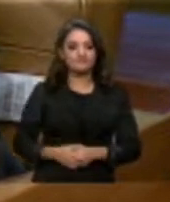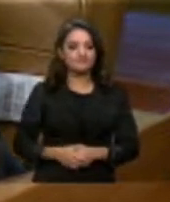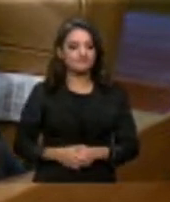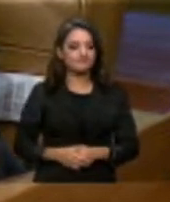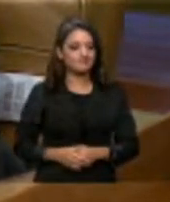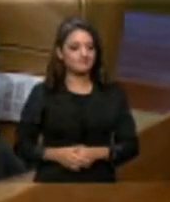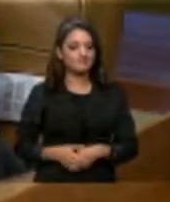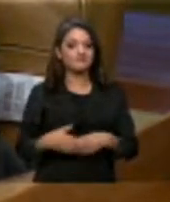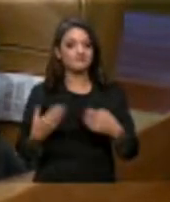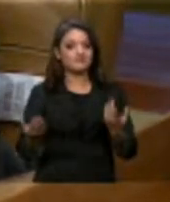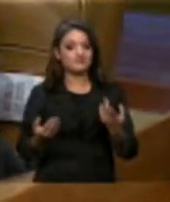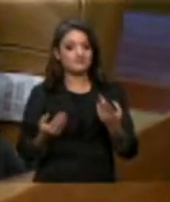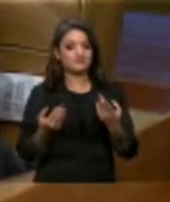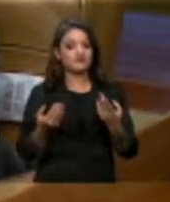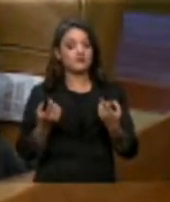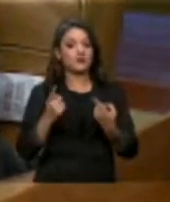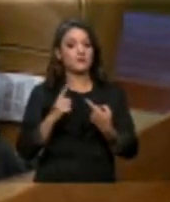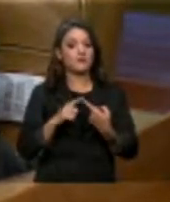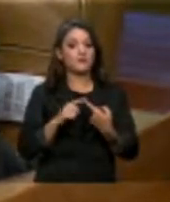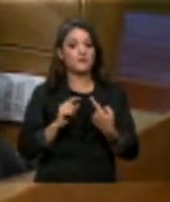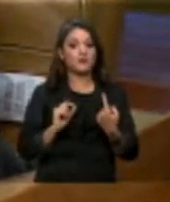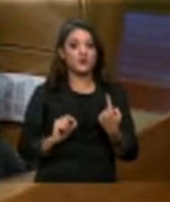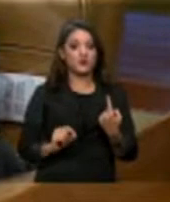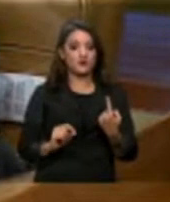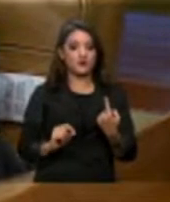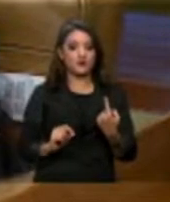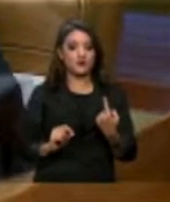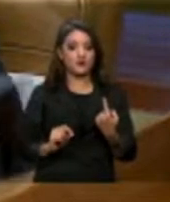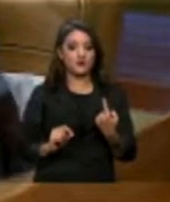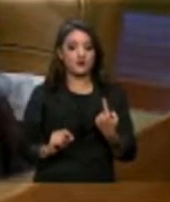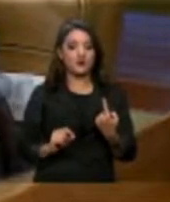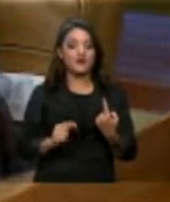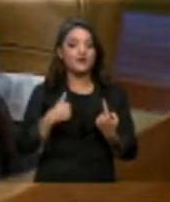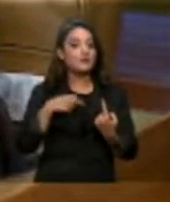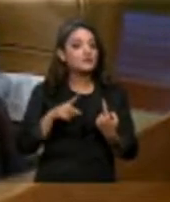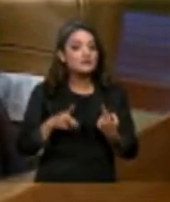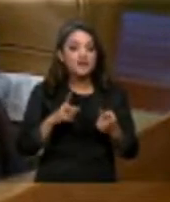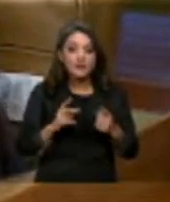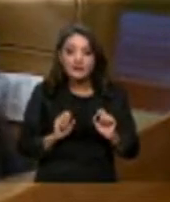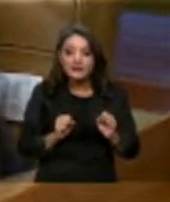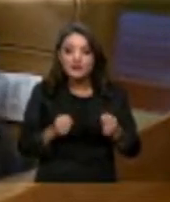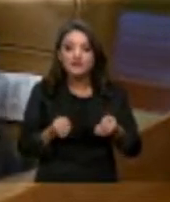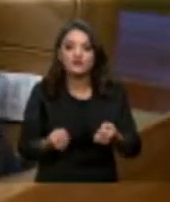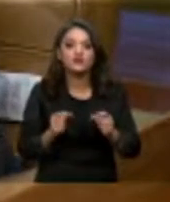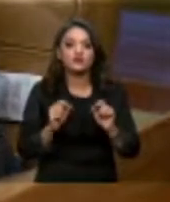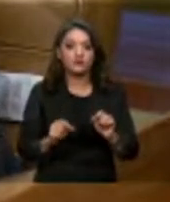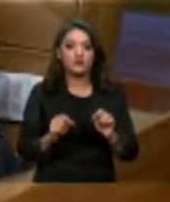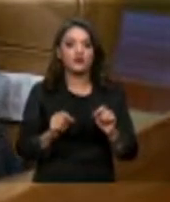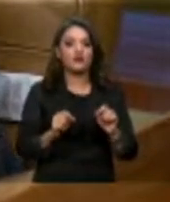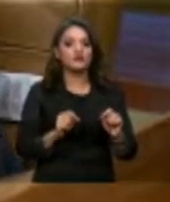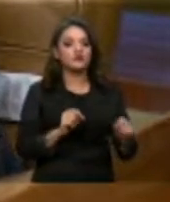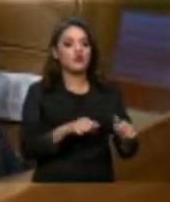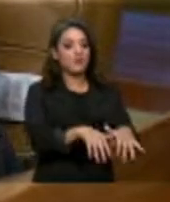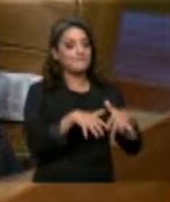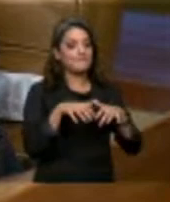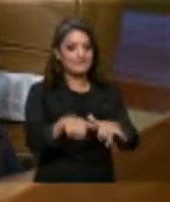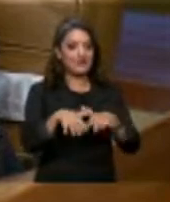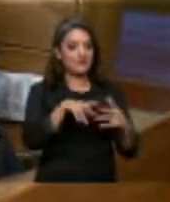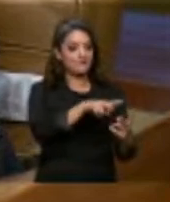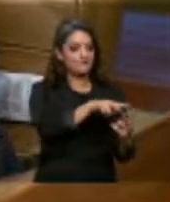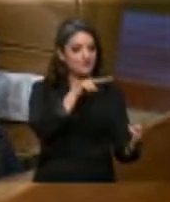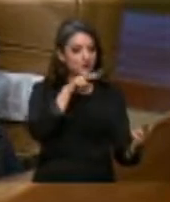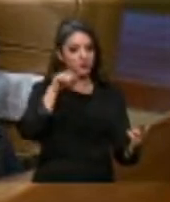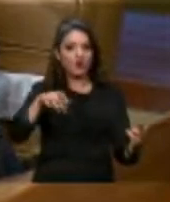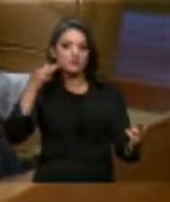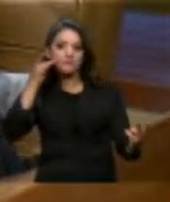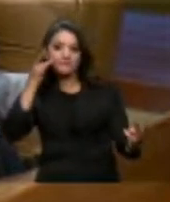dessas razões é um horizonte que sempre defendi da simetria entre plenário virtual e plenário